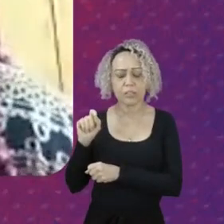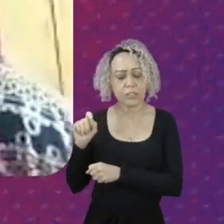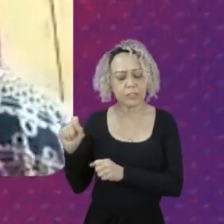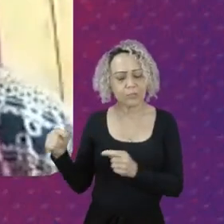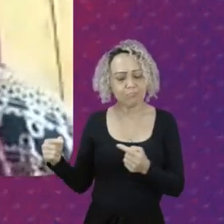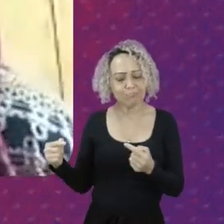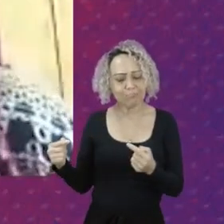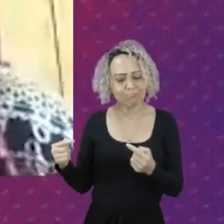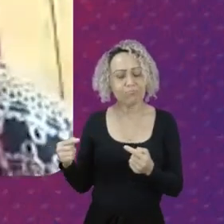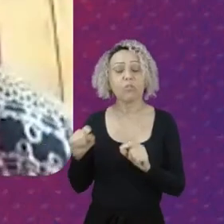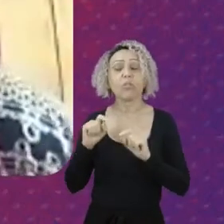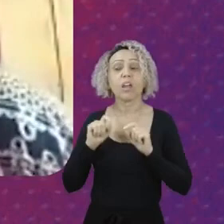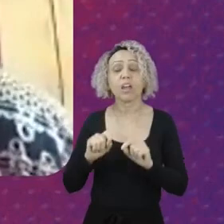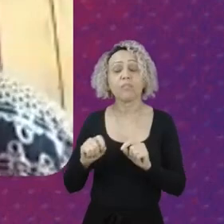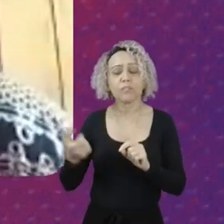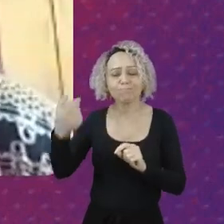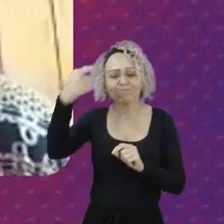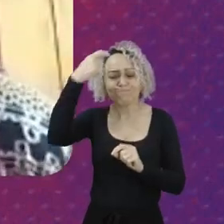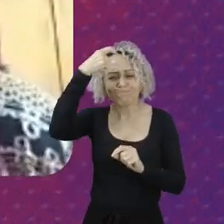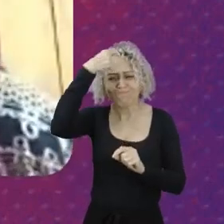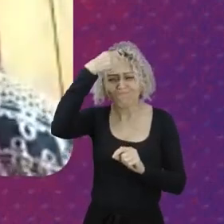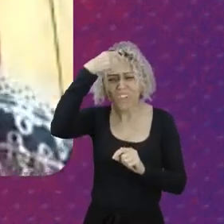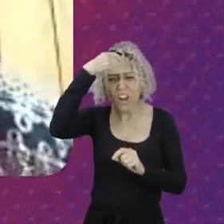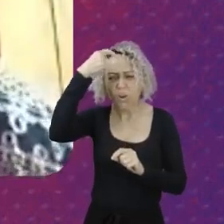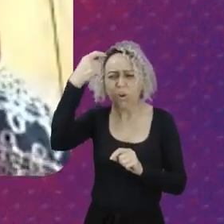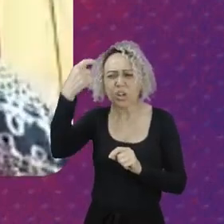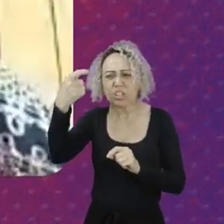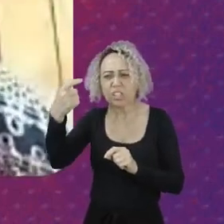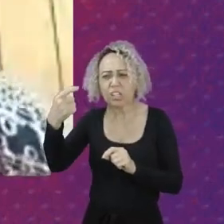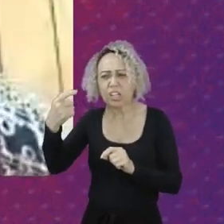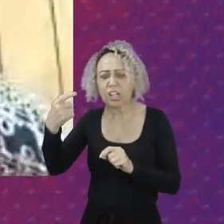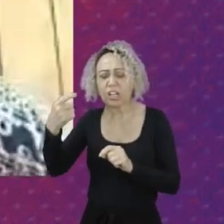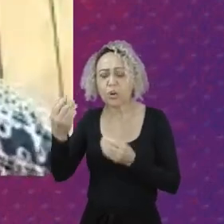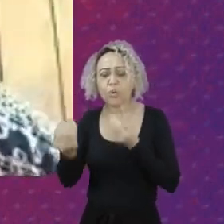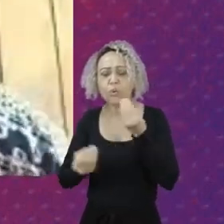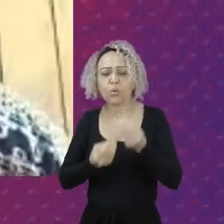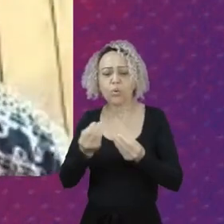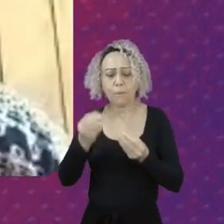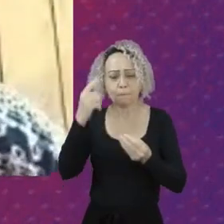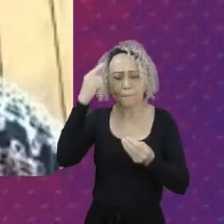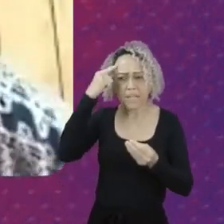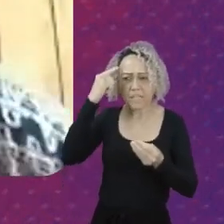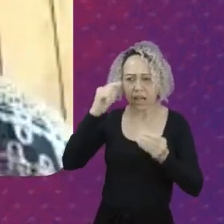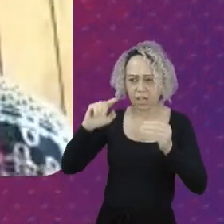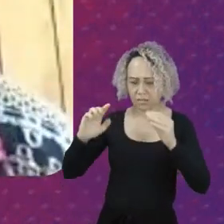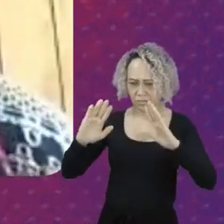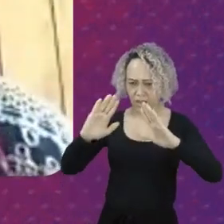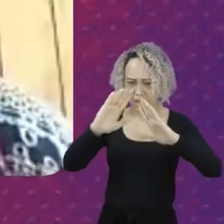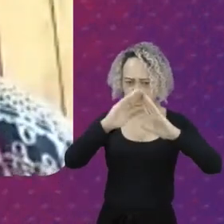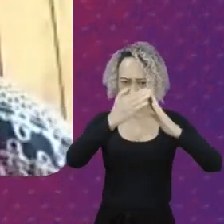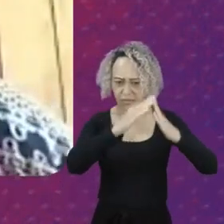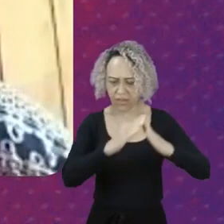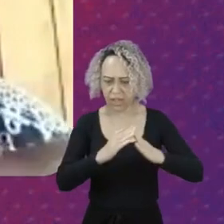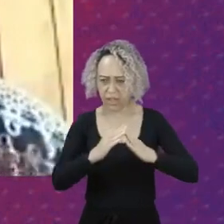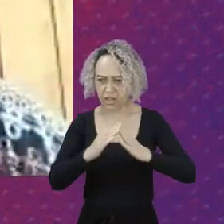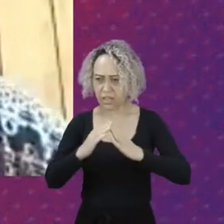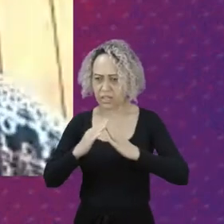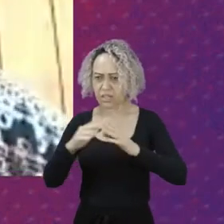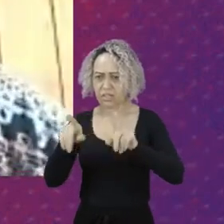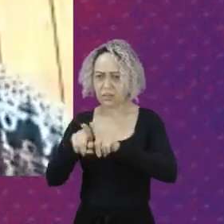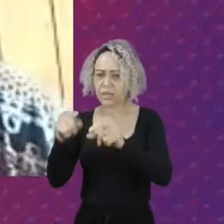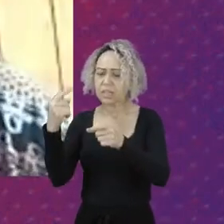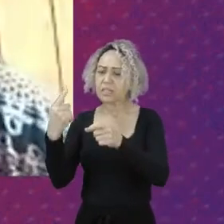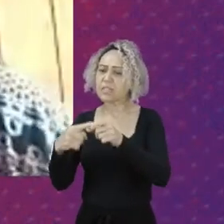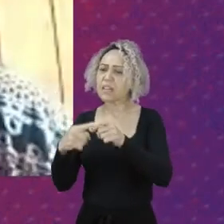lógica para pensar a favela e a cidade, que a favela é a cidade. Olhando o contexto do Rio de Janeiro, a